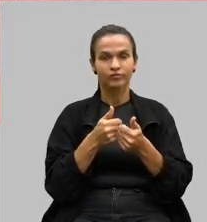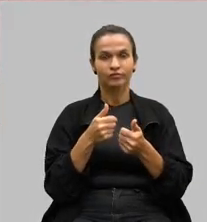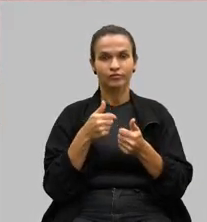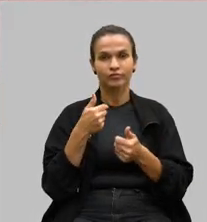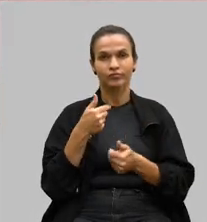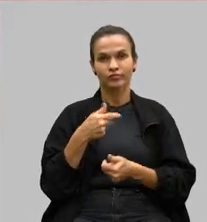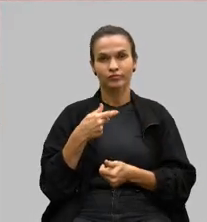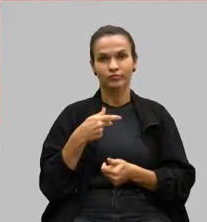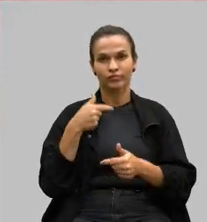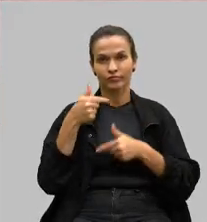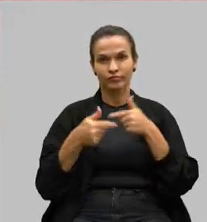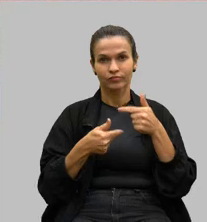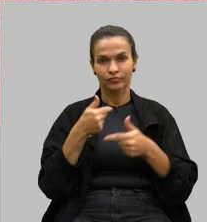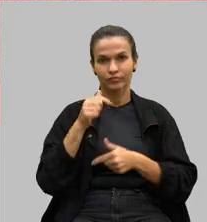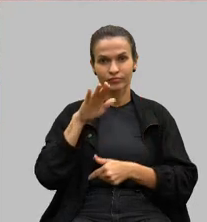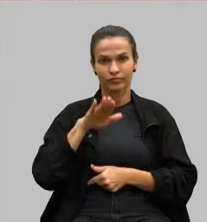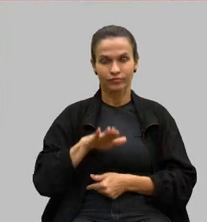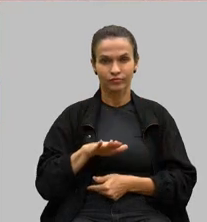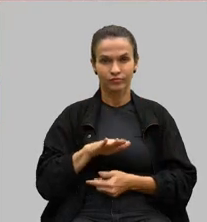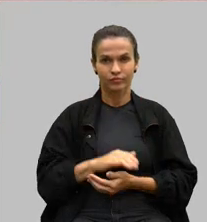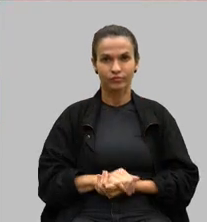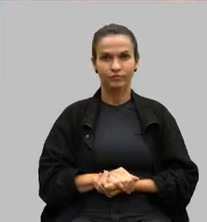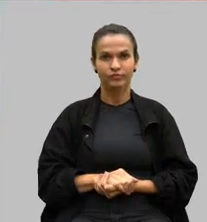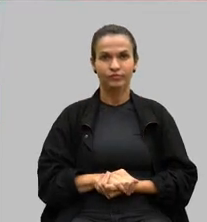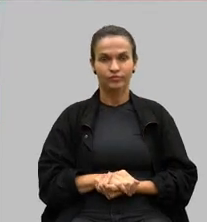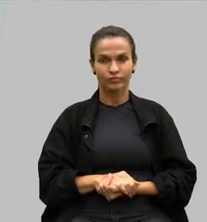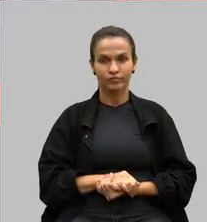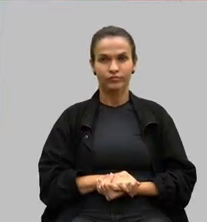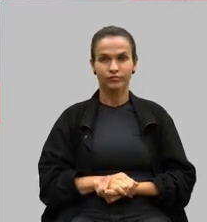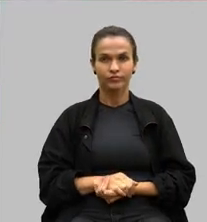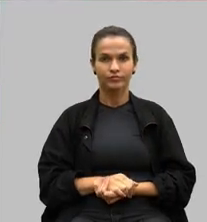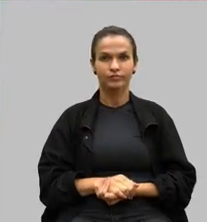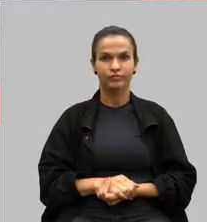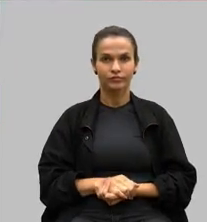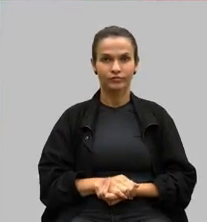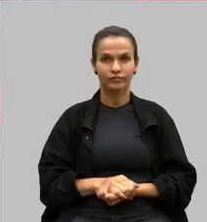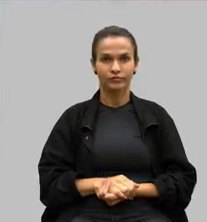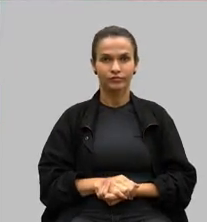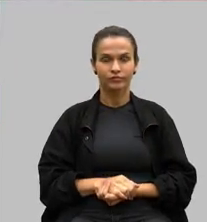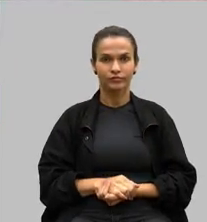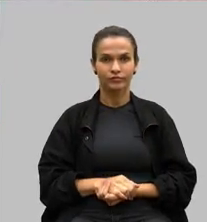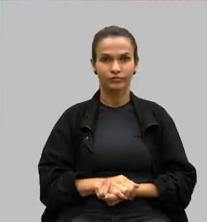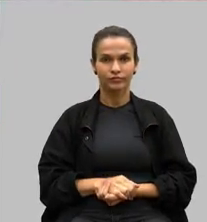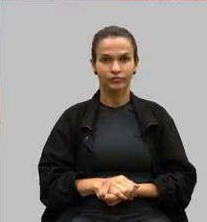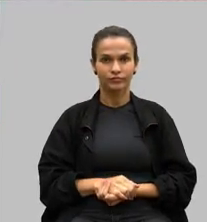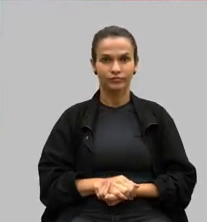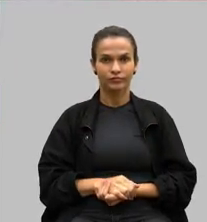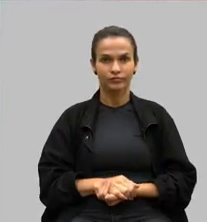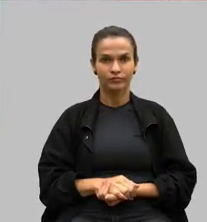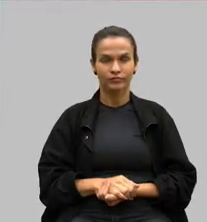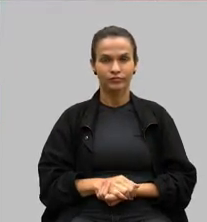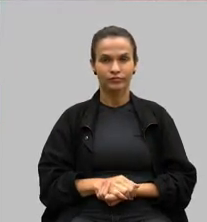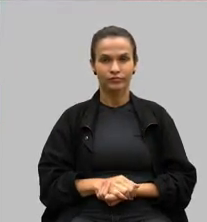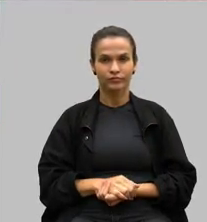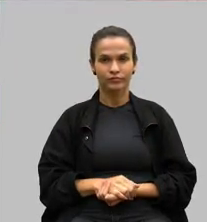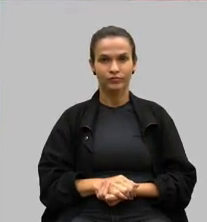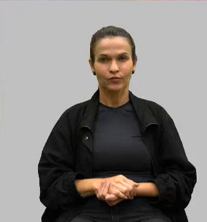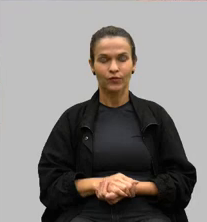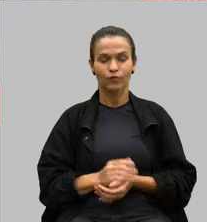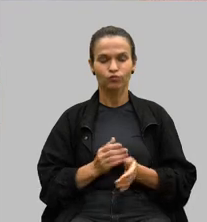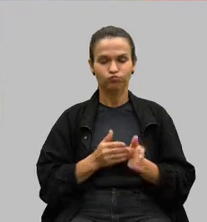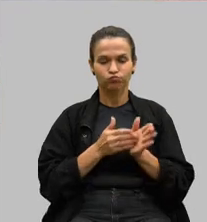dessa tarde e eu vou fazer aqui algumas questões ao